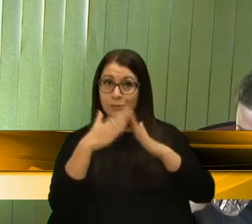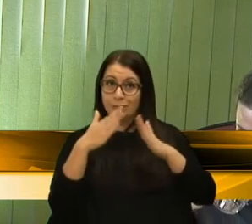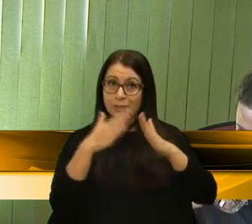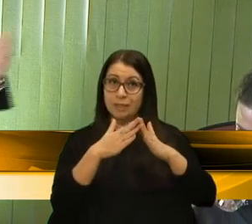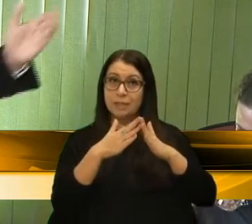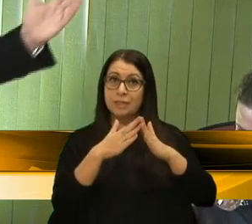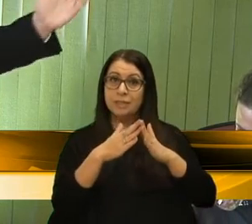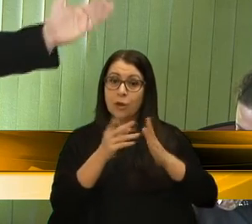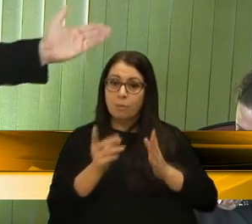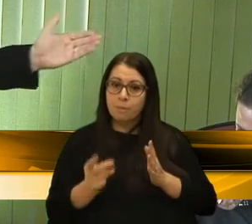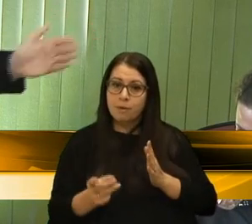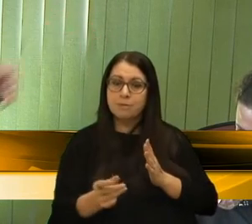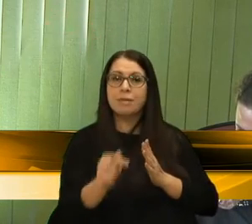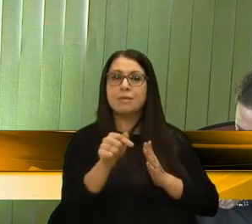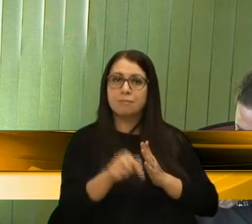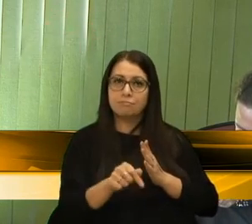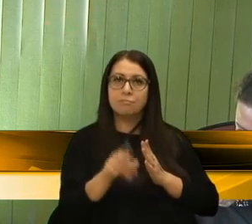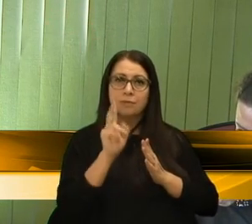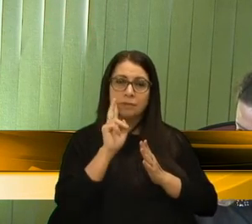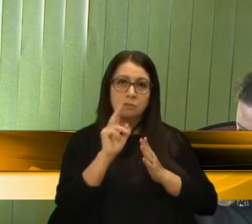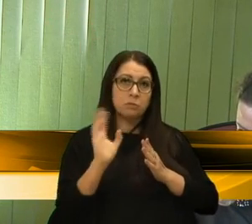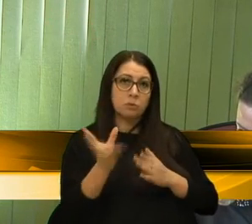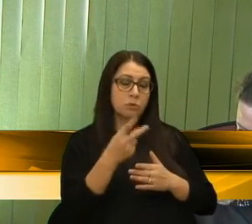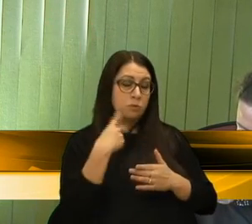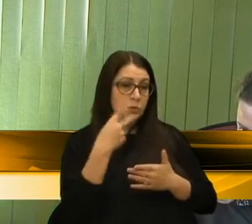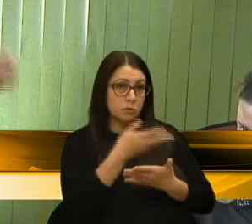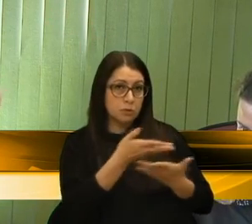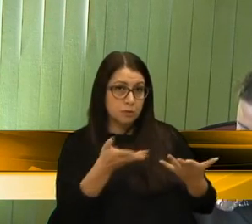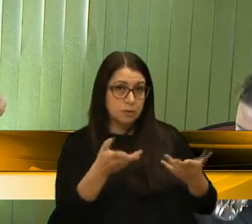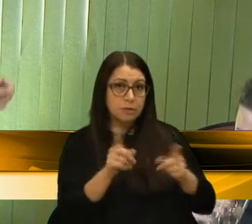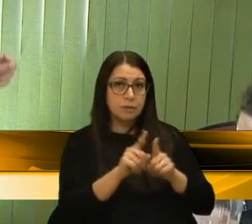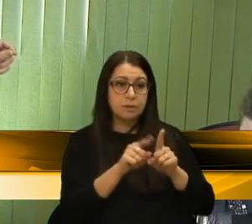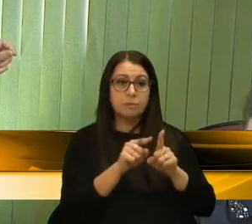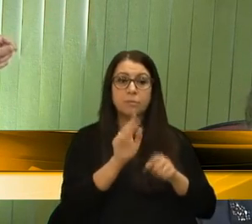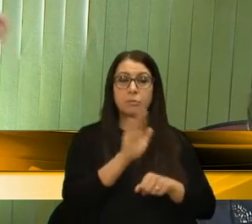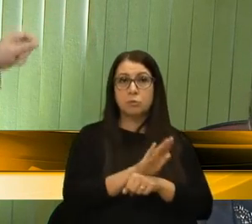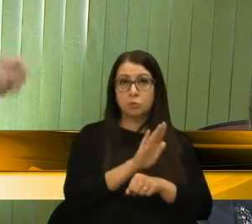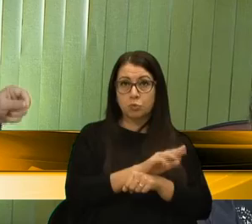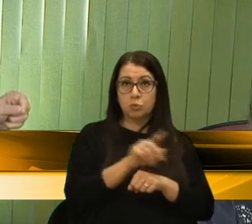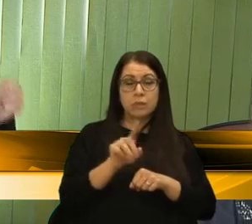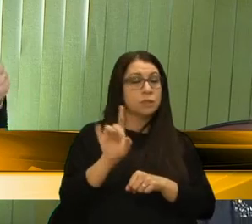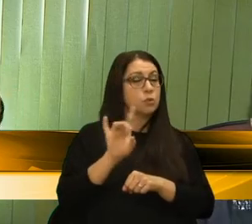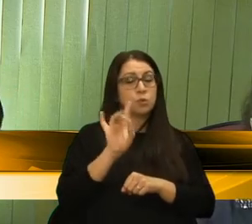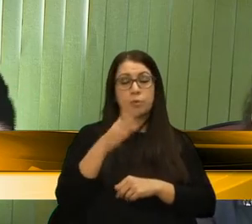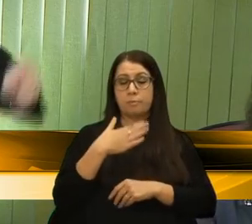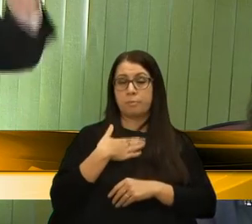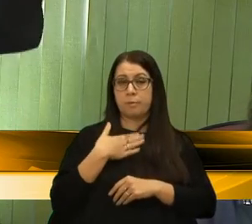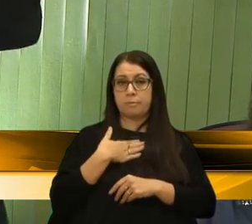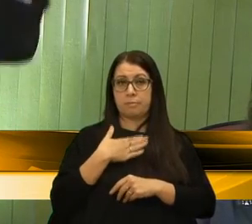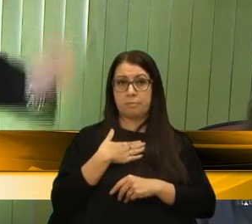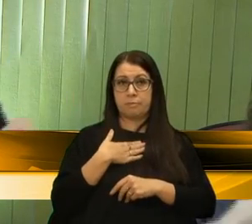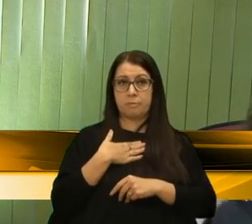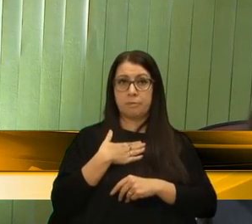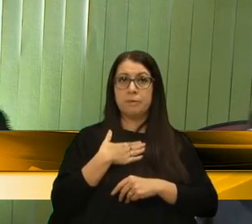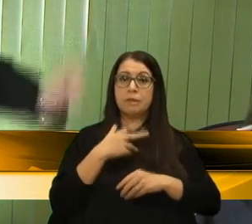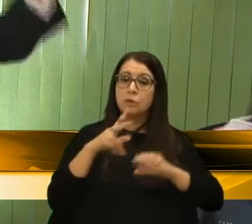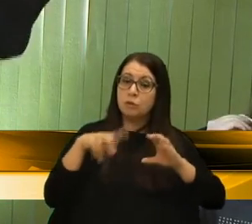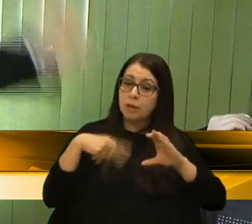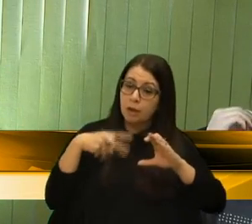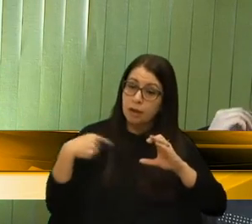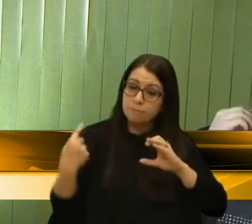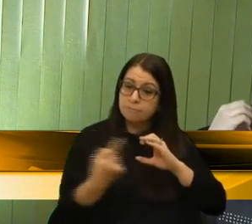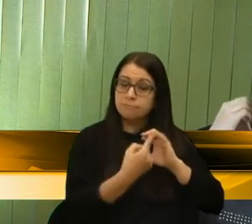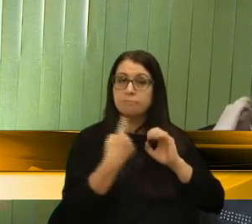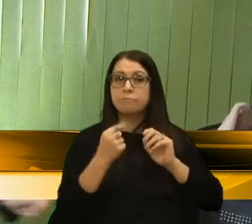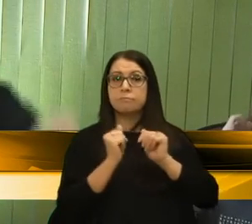imaterial. Deixamos aqui a consideração dos nobres pares, é uma contribuição não só minha, repito, é do Parlamento Caxiense, da Câmara